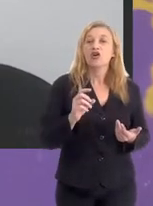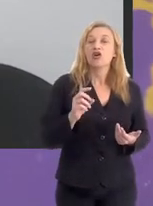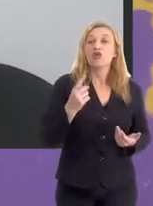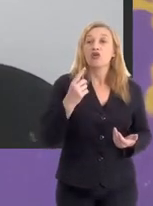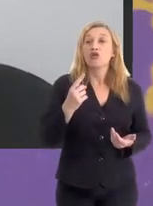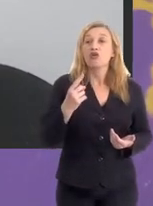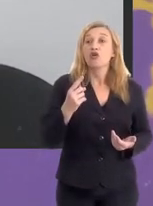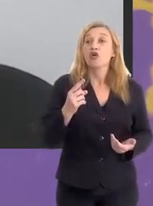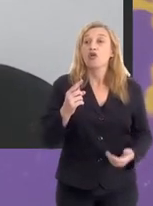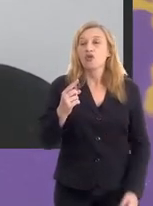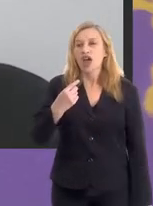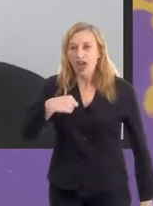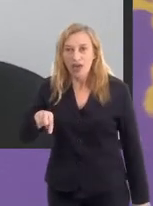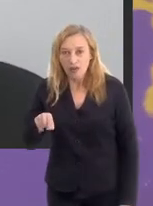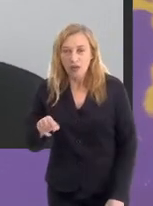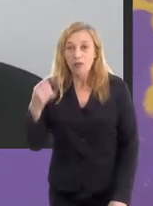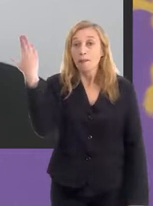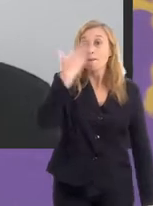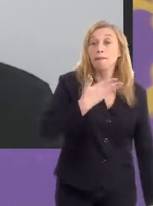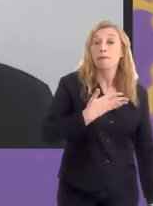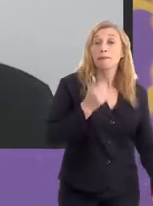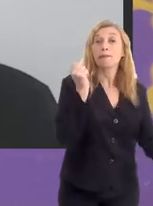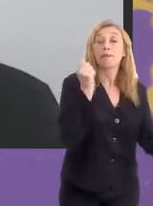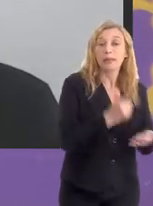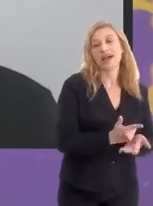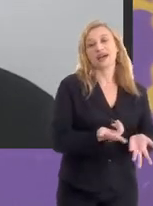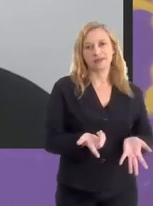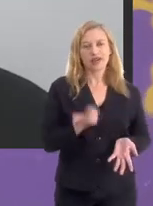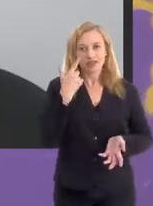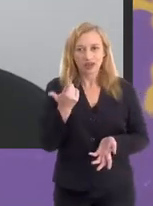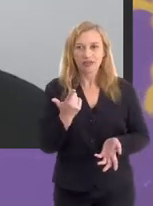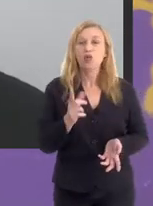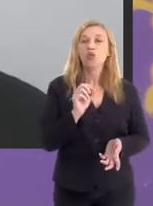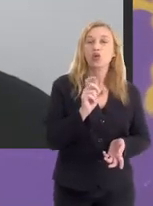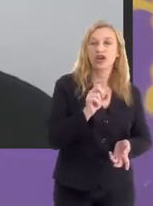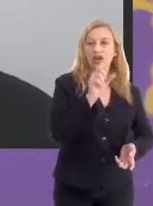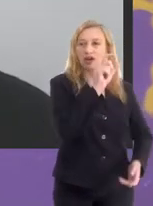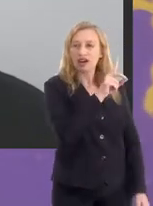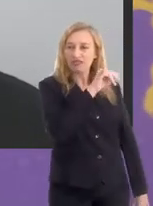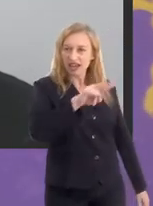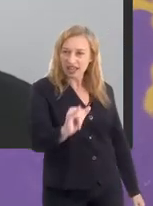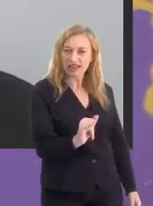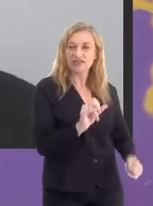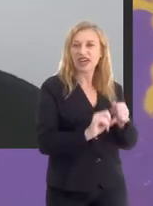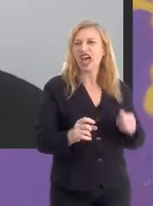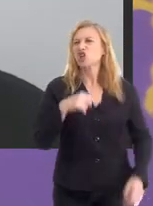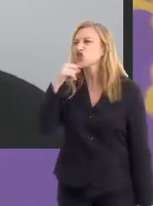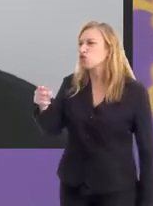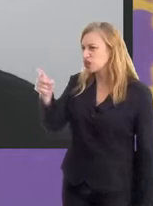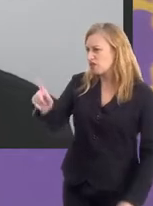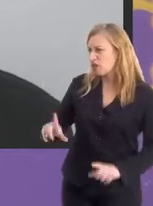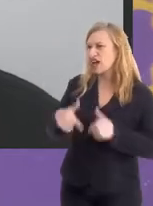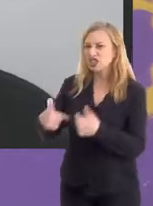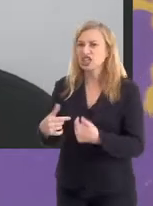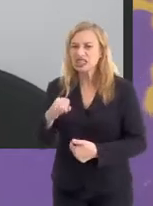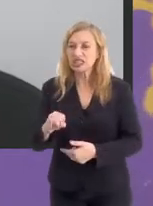expressão vou pagar para ver e na verdade é um grande jogo de poker né muitos ideia foi nesse país o que que eu vou lavar e fez Ah Duvido que